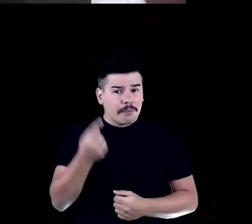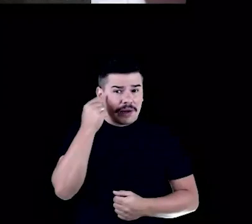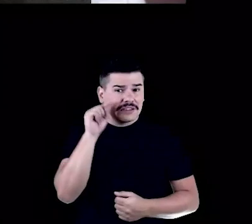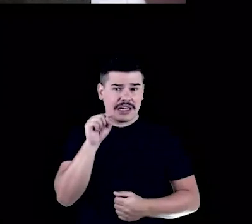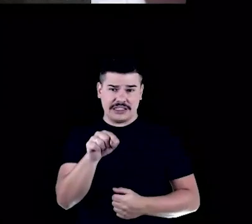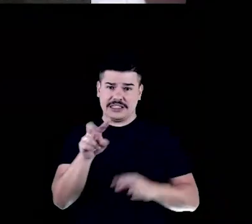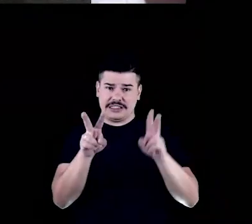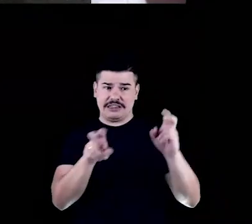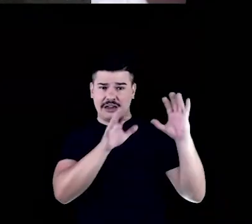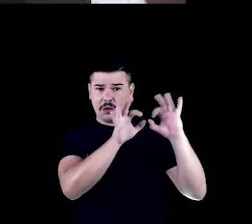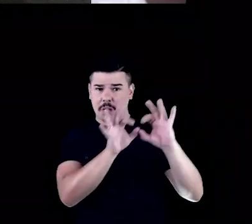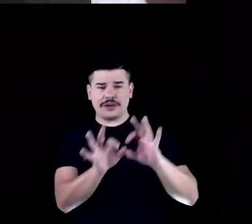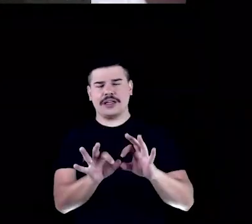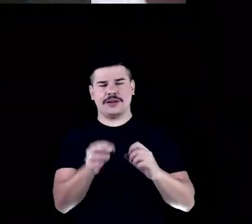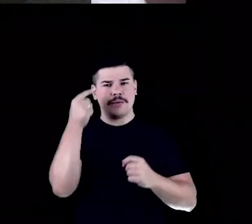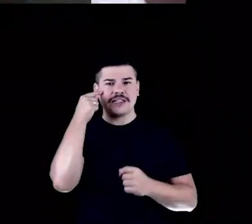Eu não consigo pensar muito